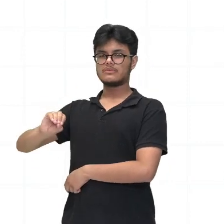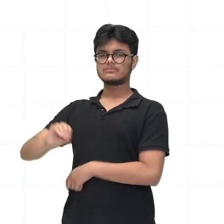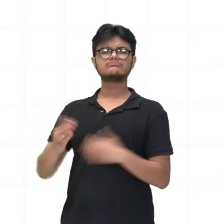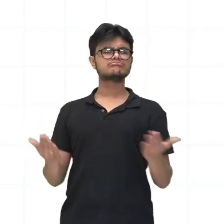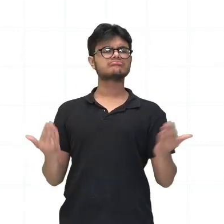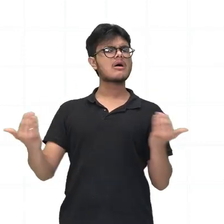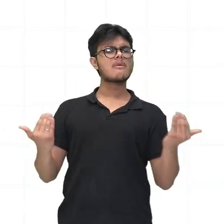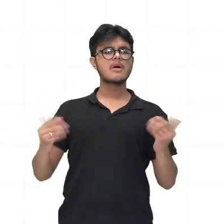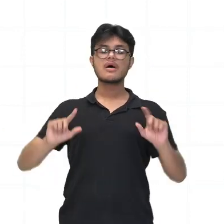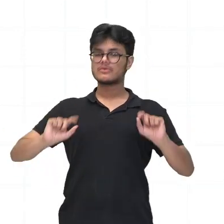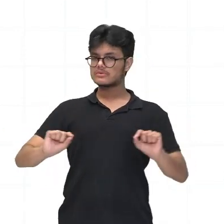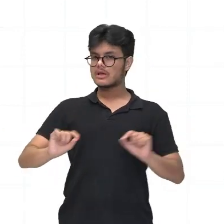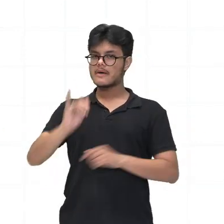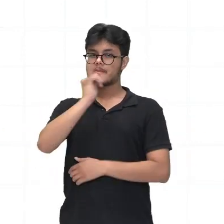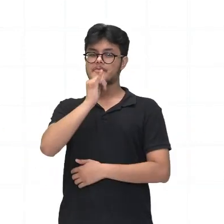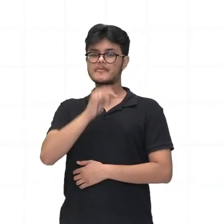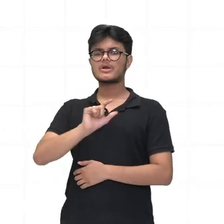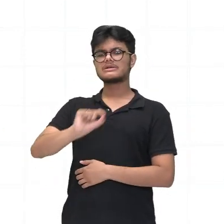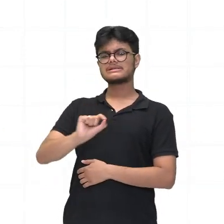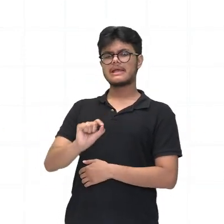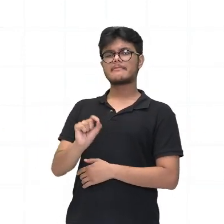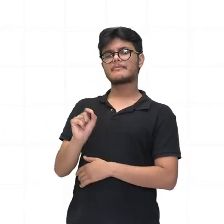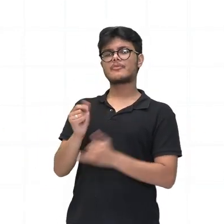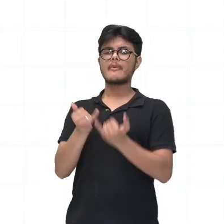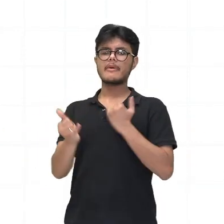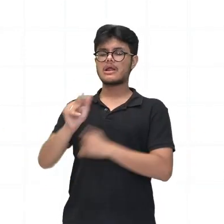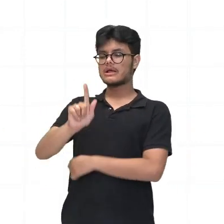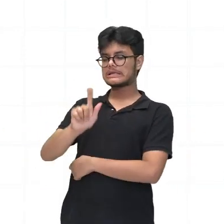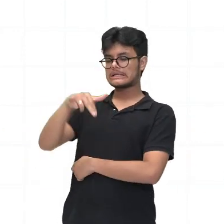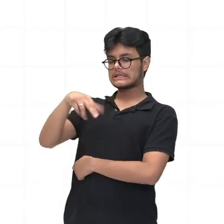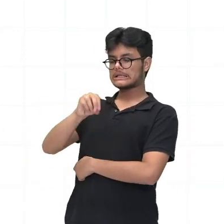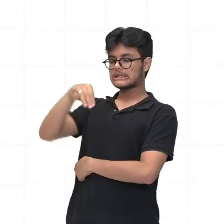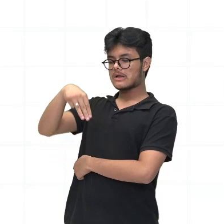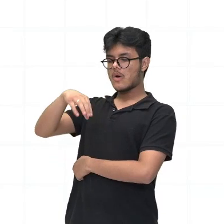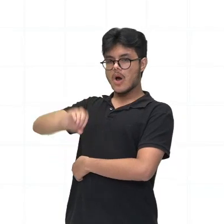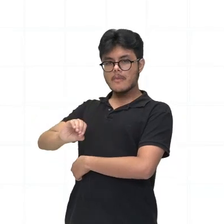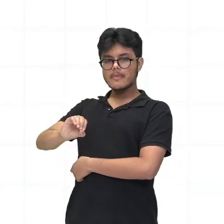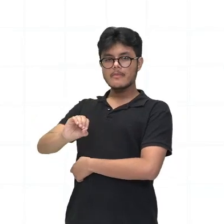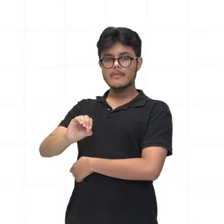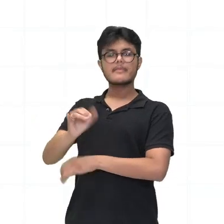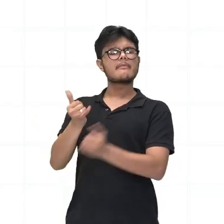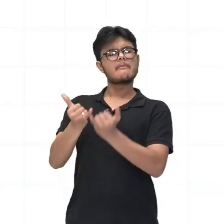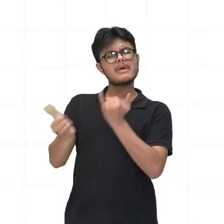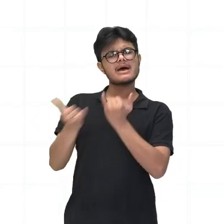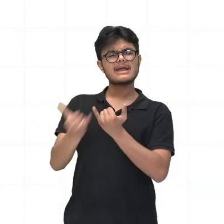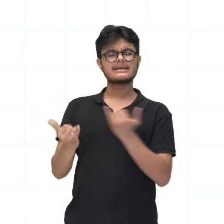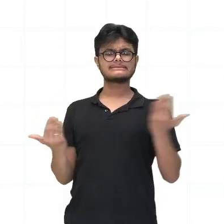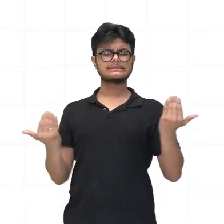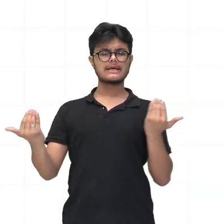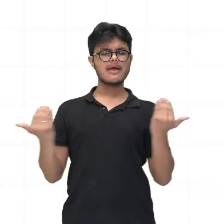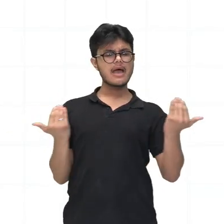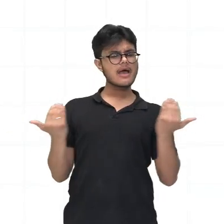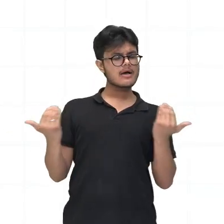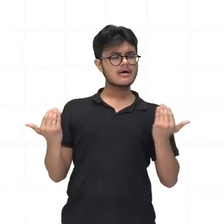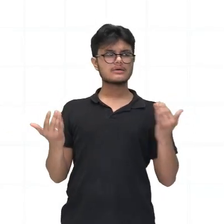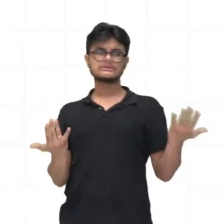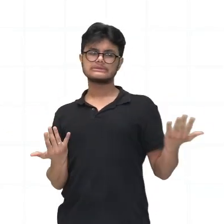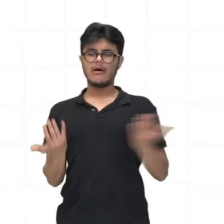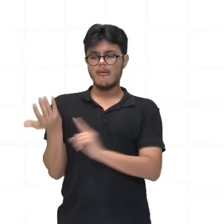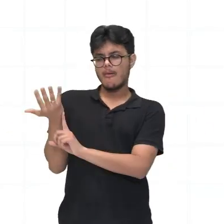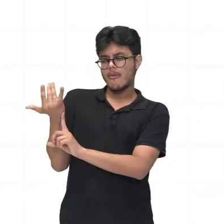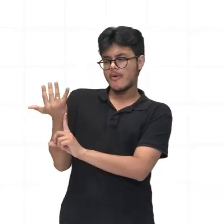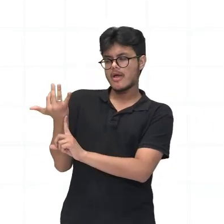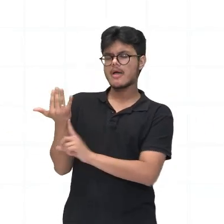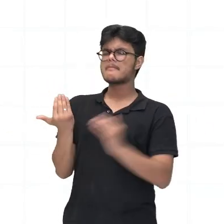né? Como um gnomo do ar baila a pétala do lume. Ora, ele diz então que essa chama